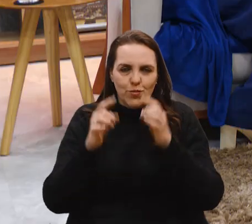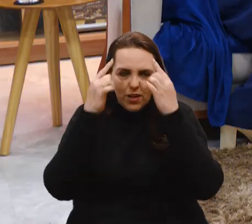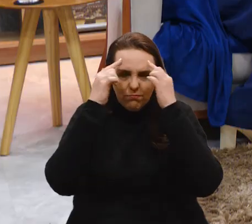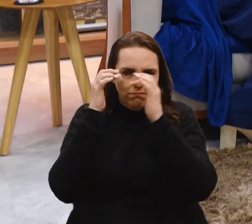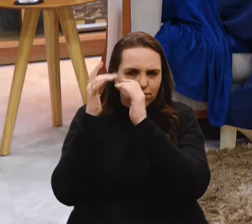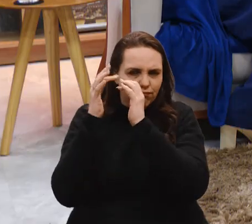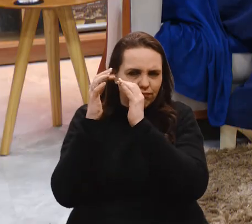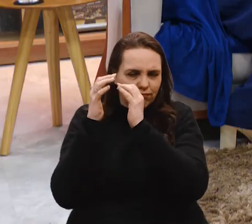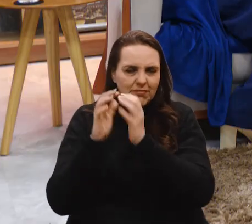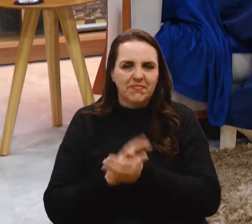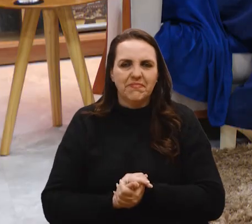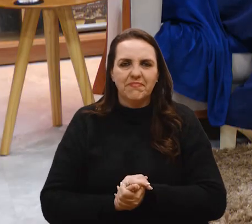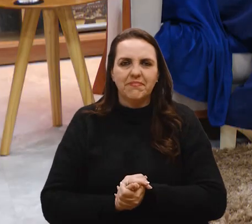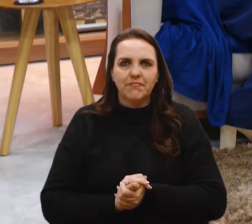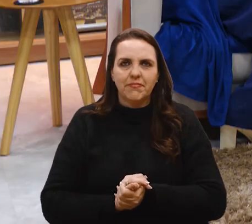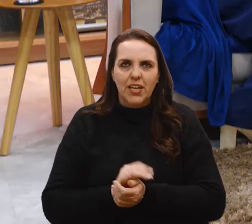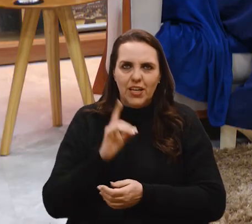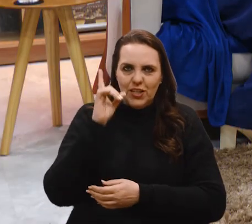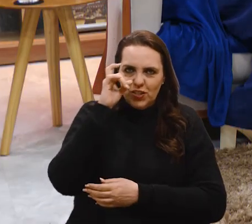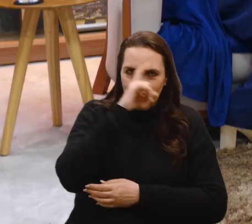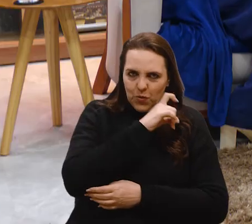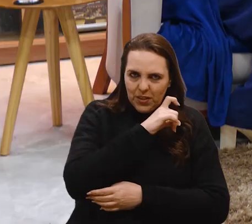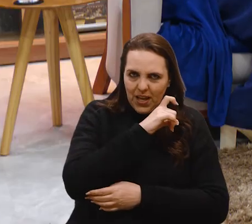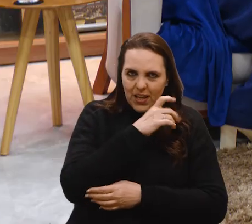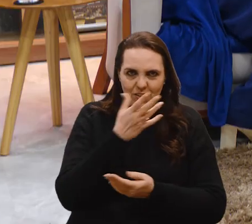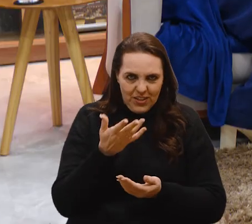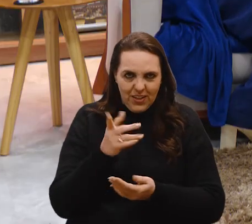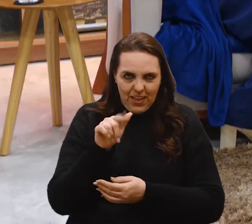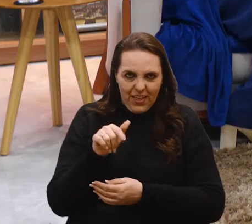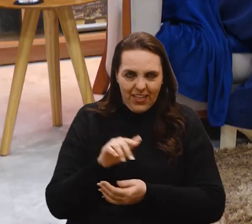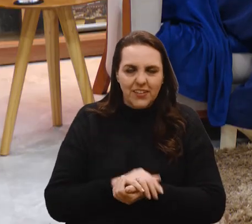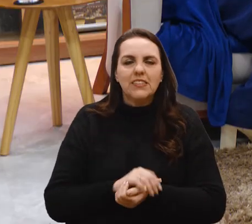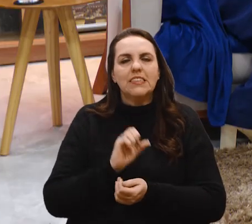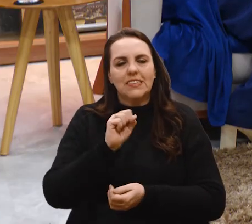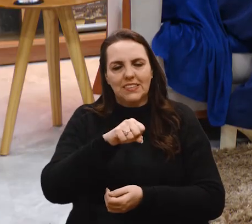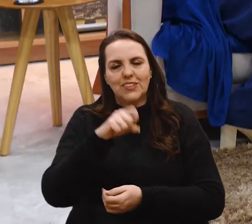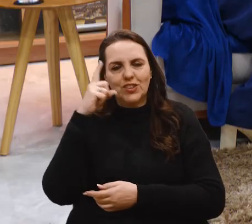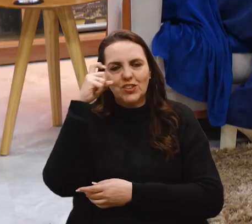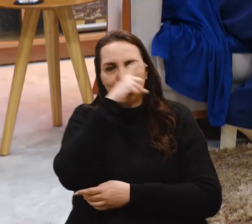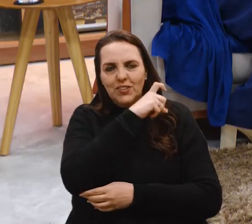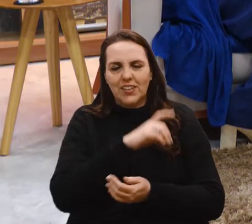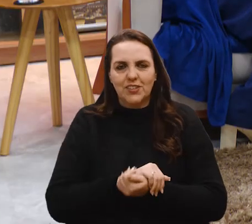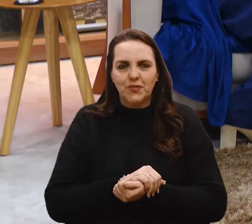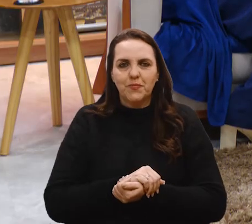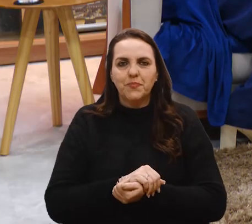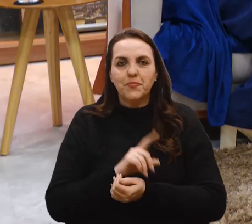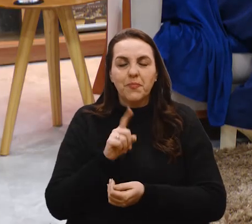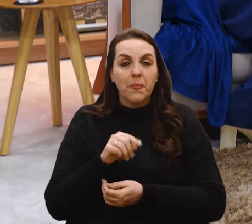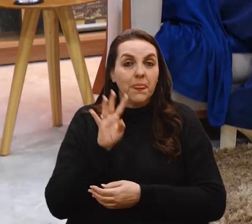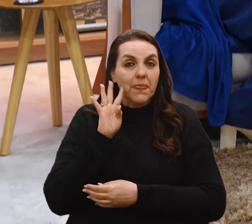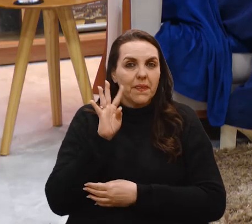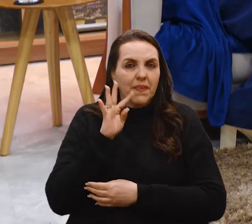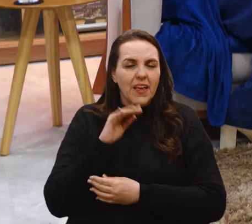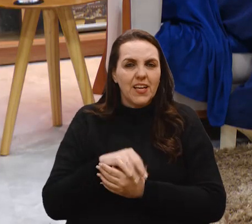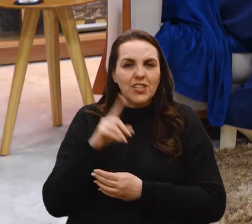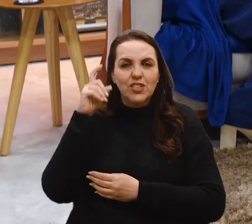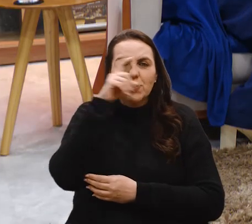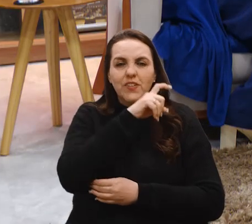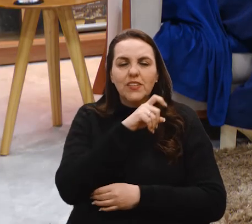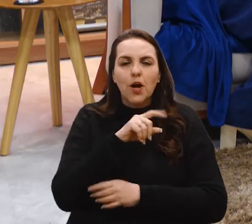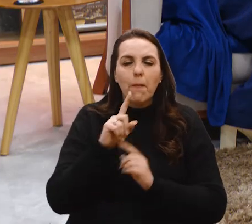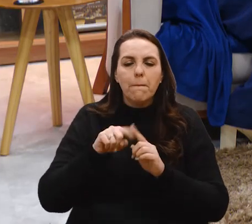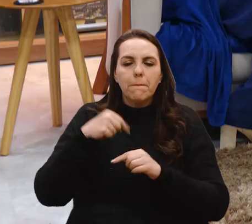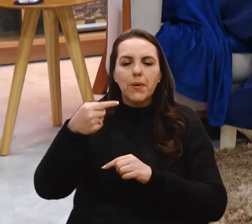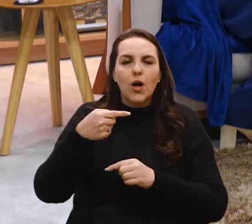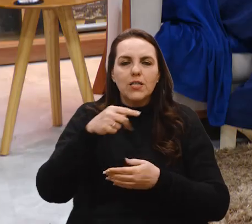Estela? Dificuldade ou títulos? A dificuldade. A dificuldade É. é uma coisa legal. A minha maior dificuldade é decidir qual é o próximo livro que eu vou